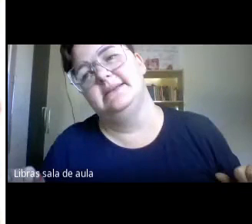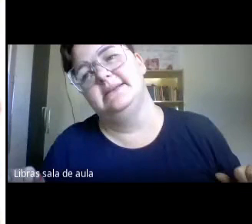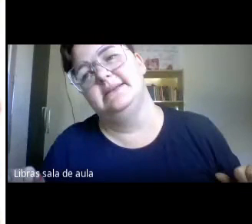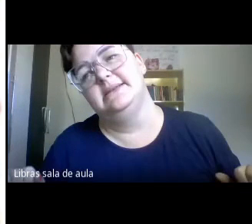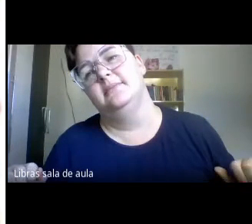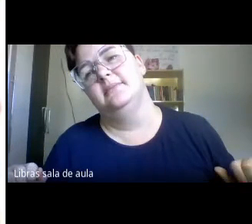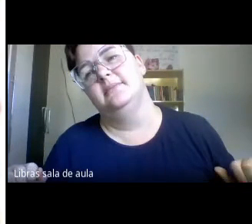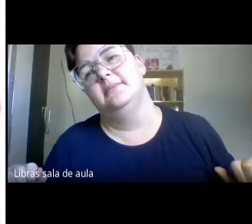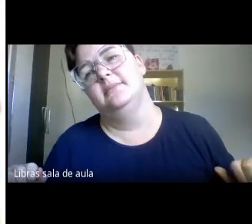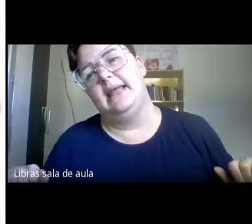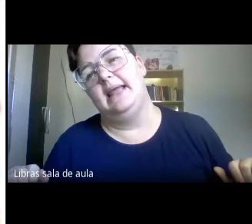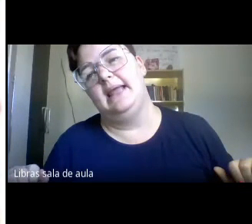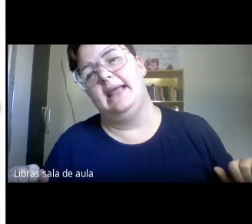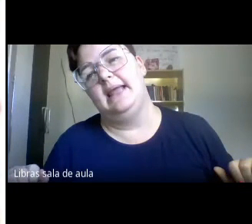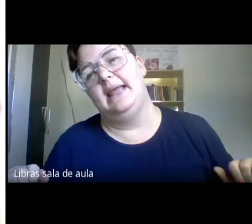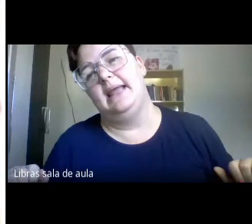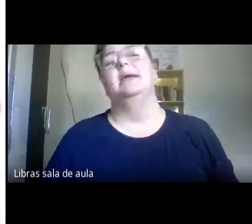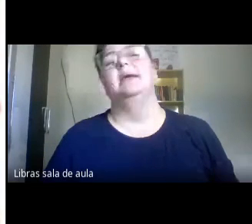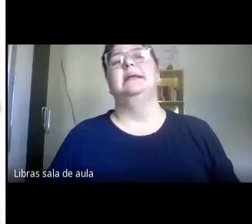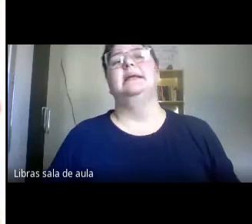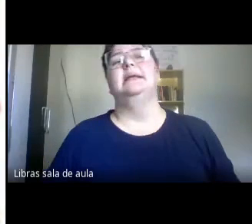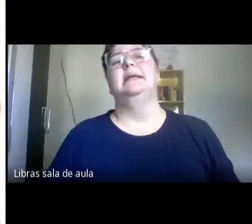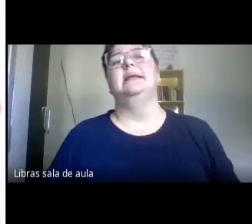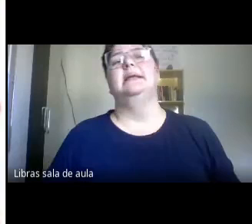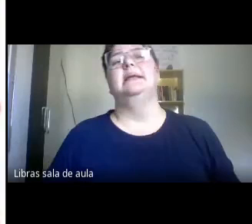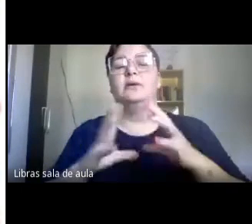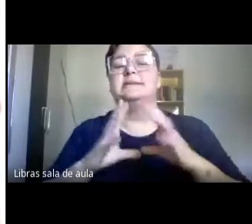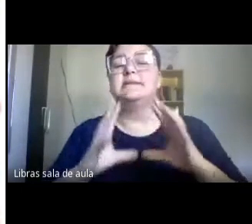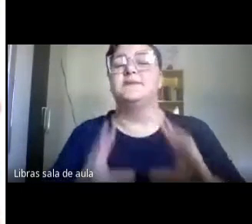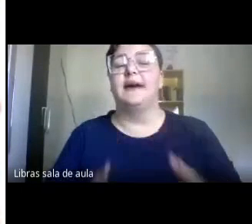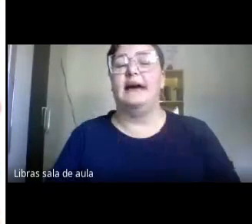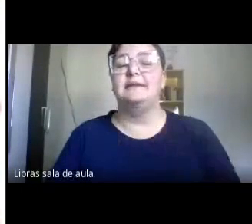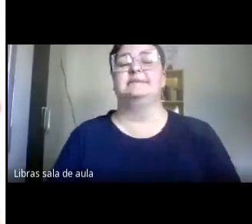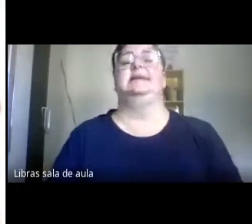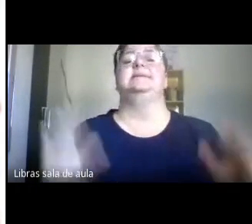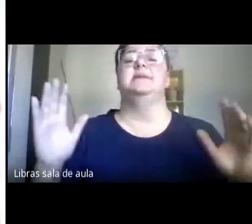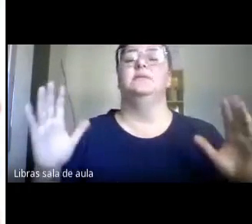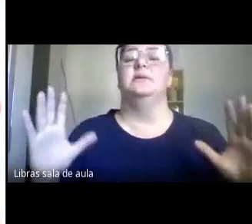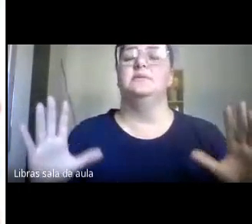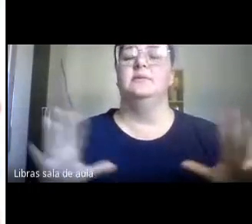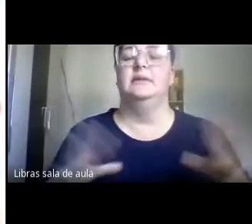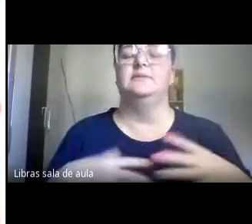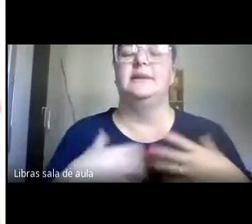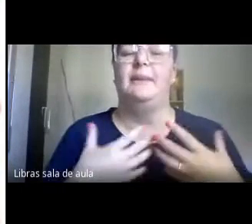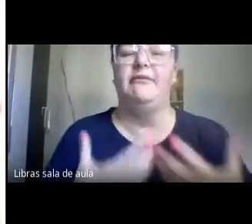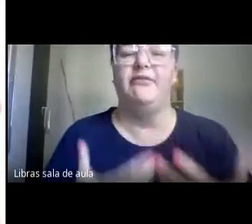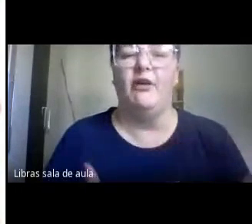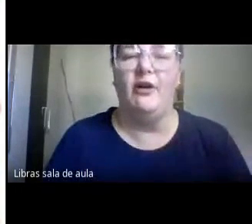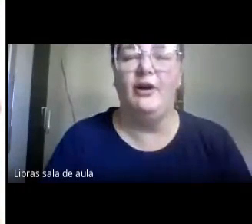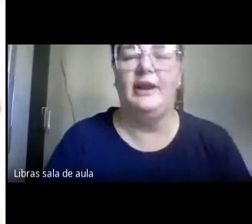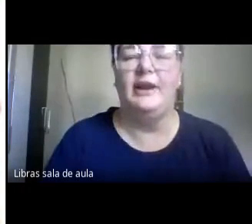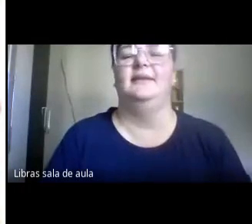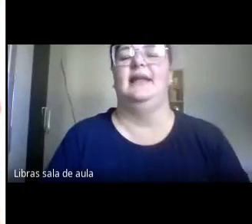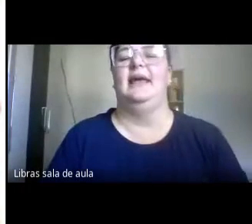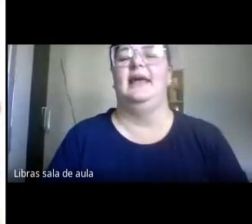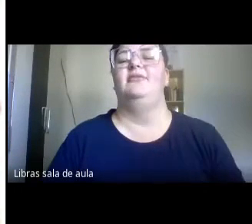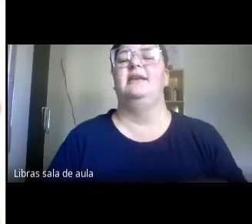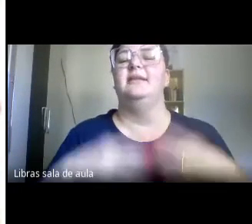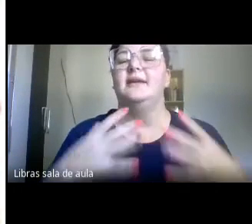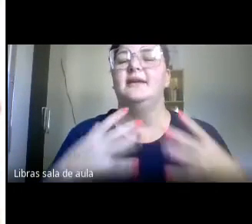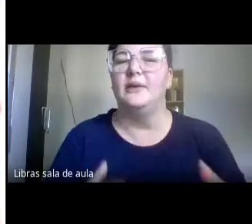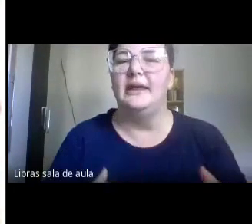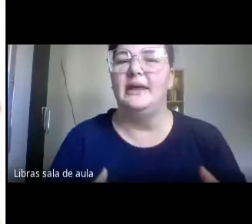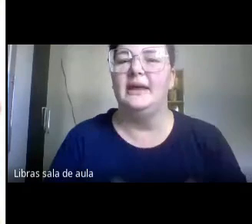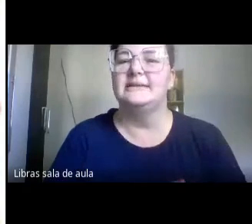frase, né? Então, pensem em coisas fáceis, não se apavorem, né?